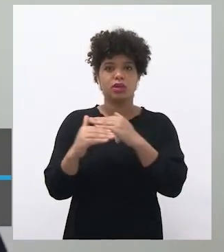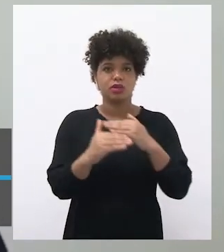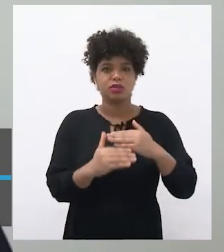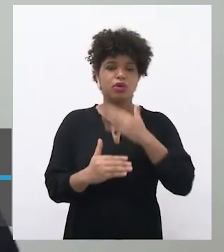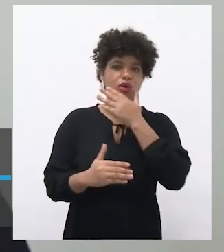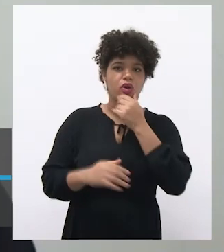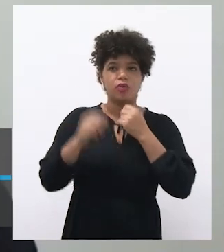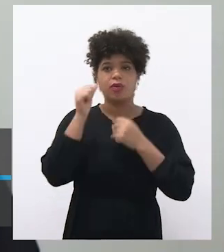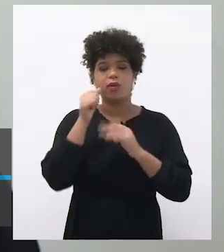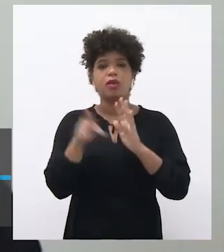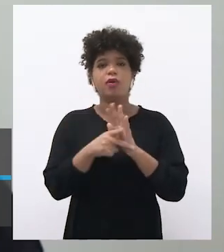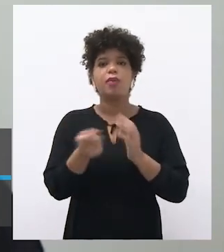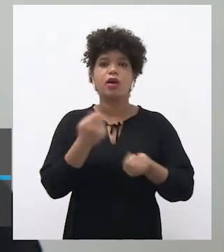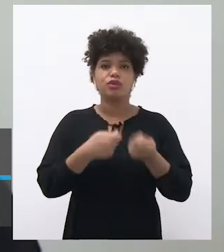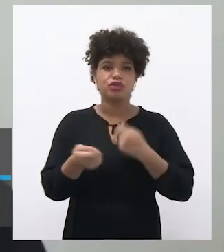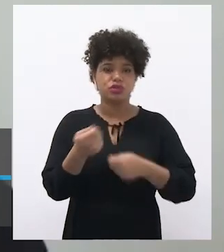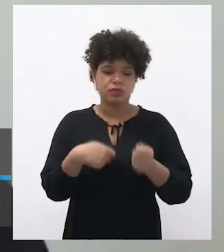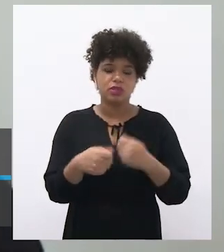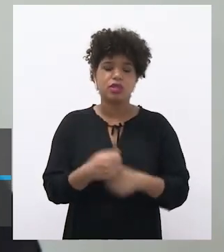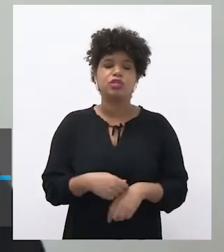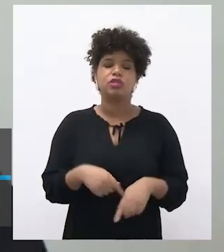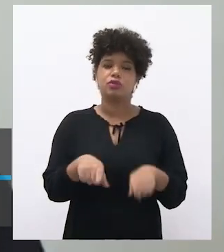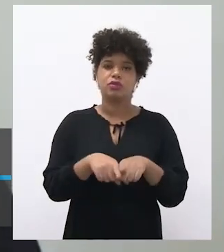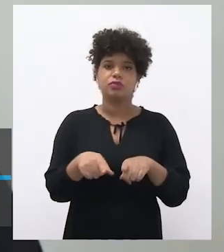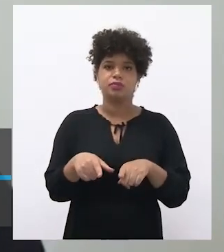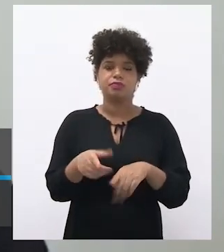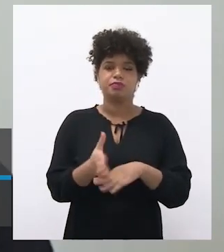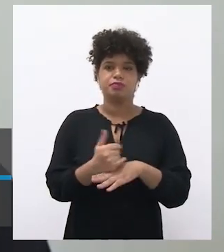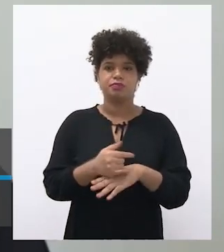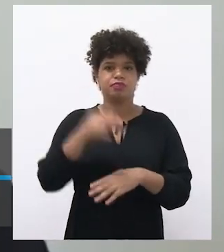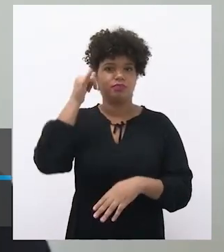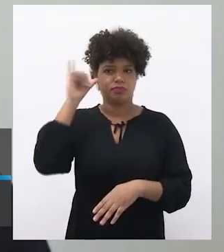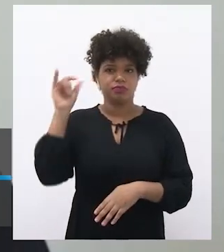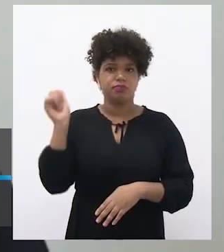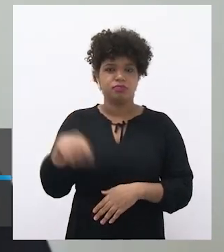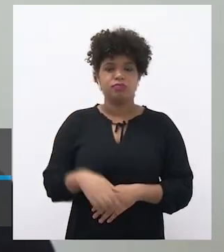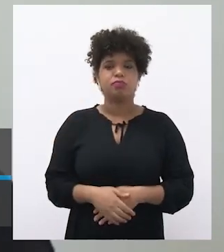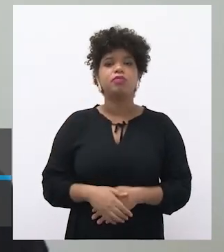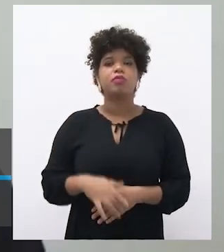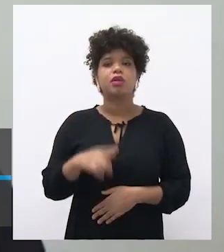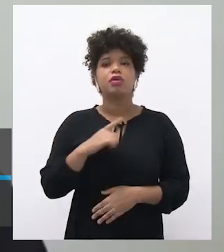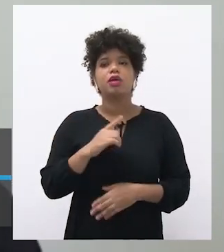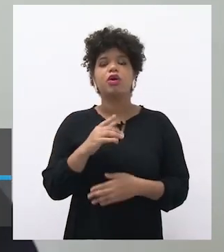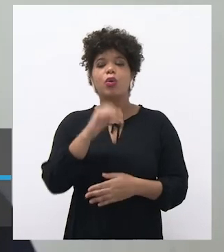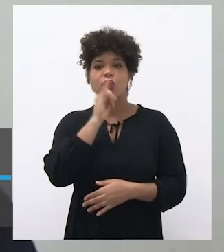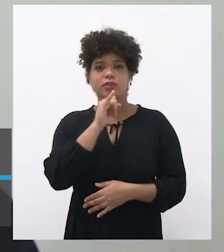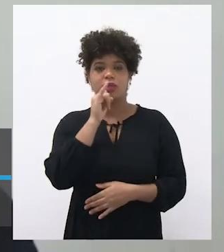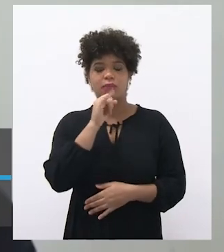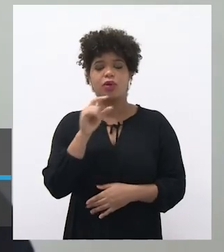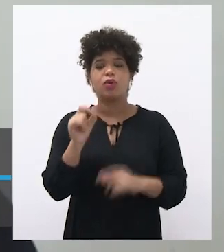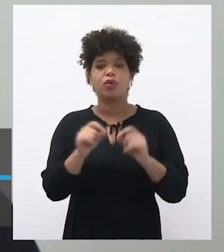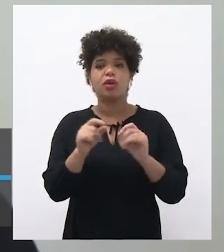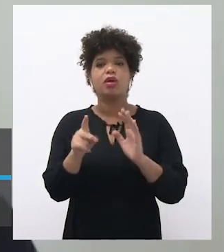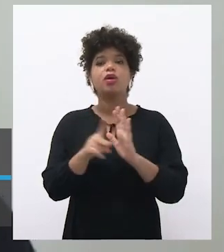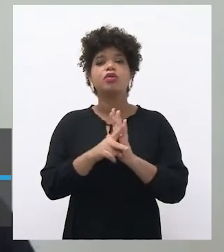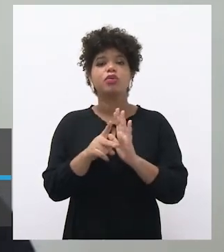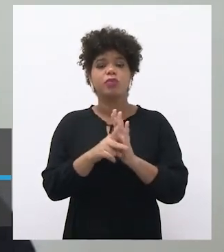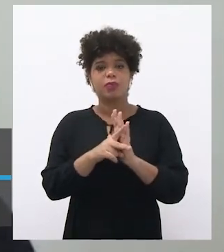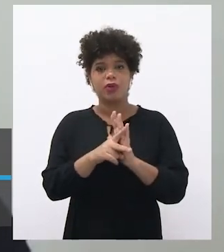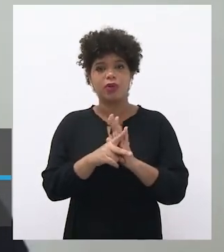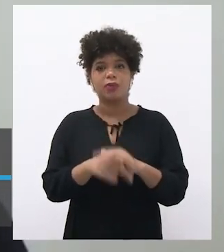enfrentamento da violência contra as mulheres, né? Ou se compromete a reconhecer que as mulheres têm um